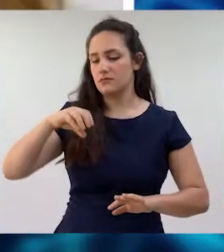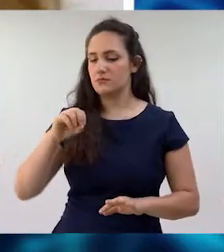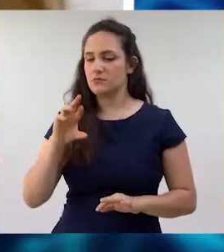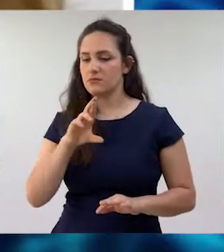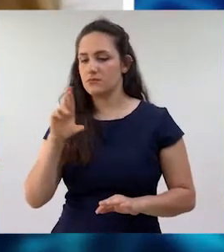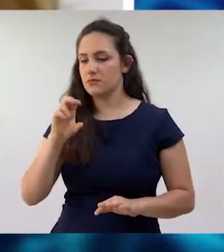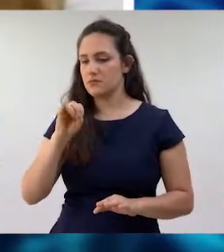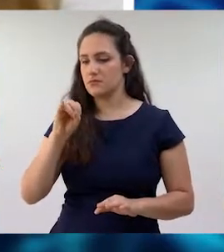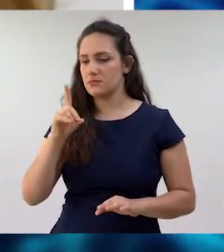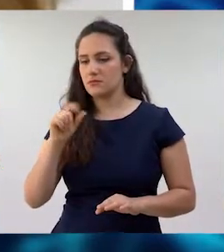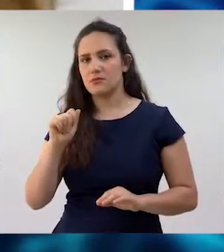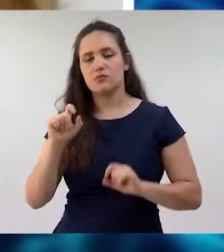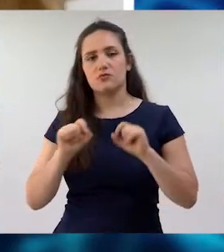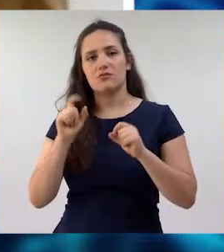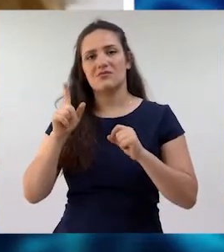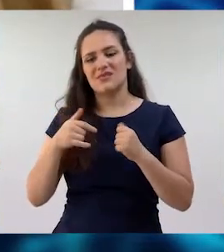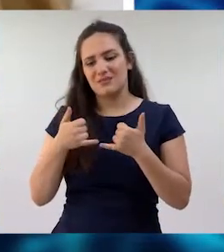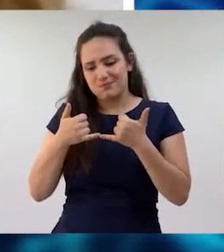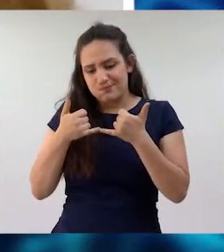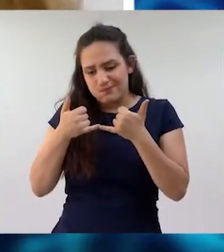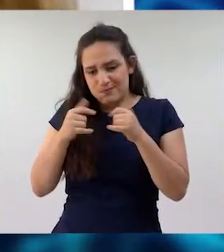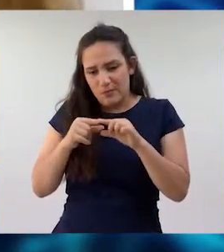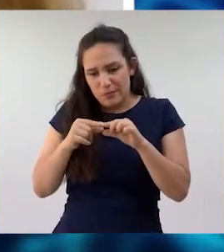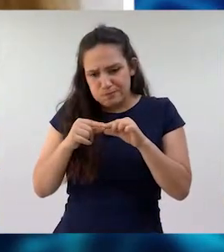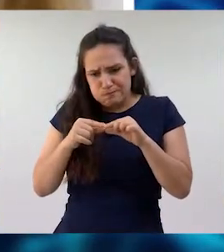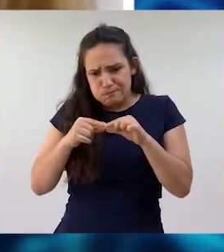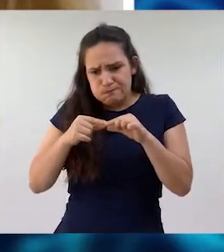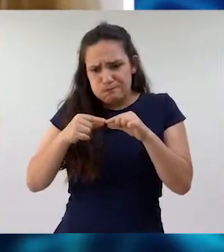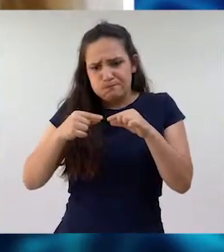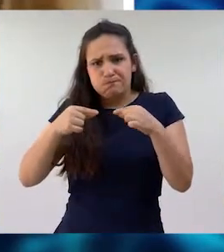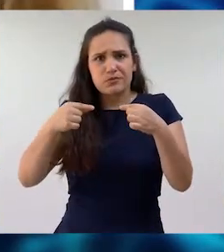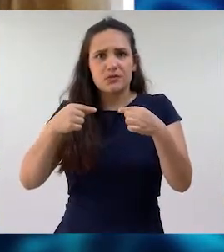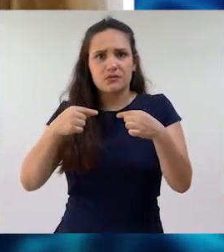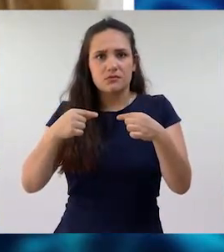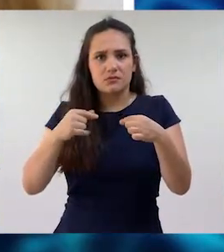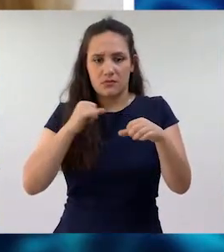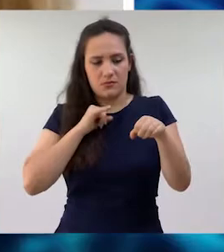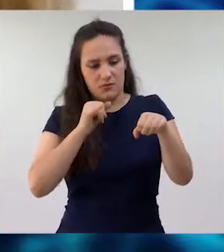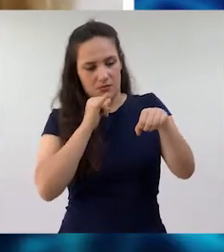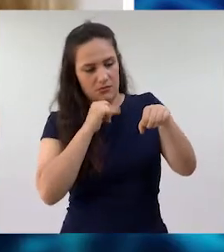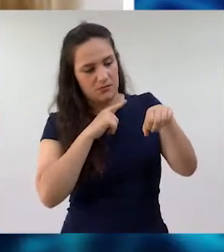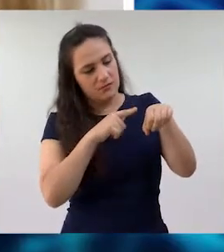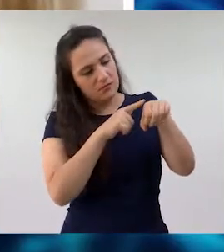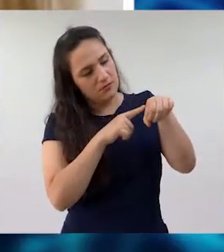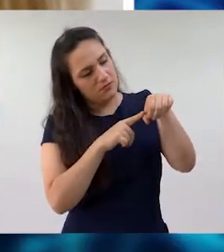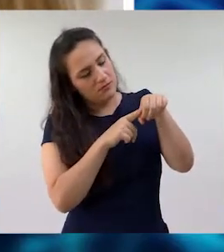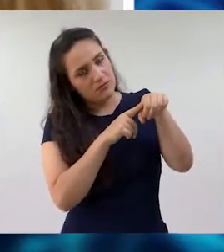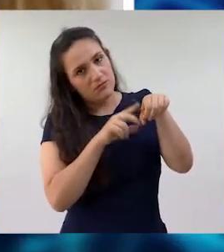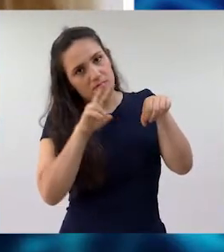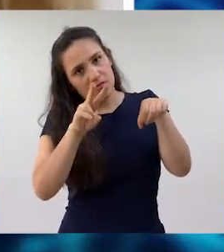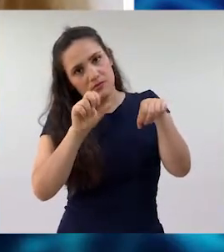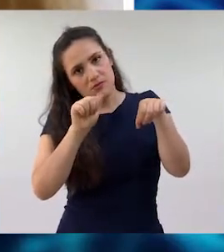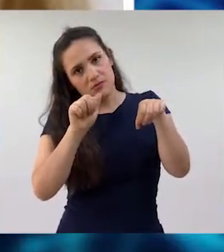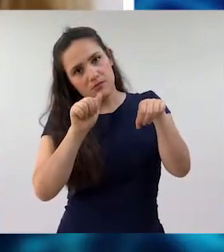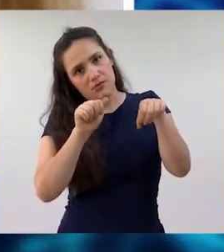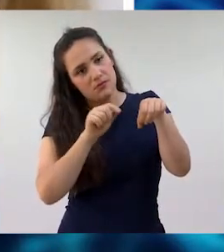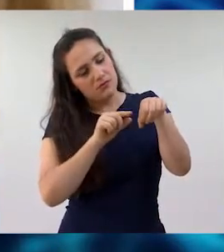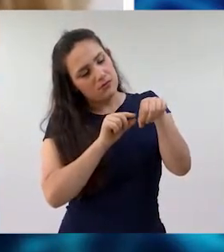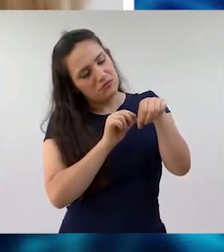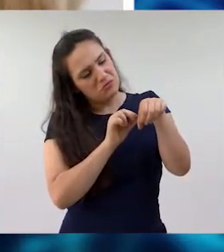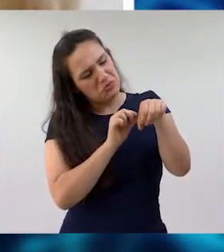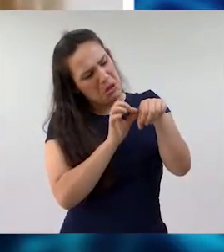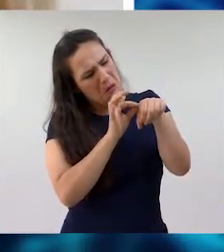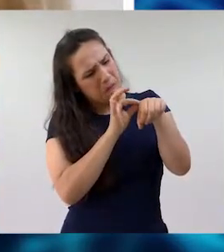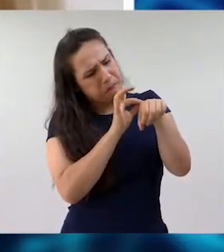A hemorroida é uma dilatação dos vasos que a gente tem ali no ânus. Vamos dizer que são varizes ali do